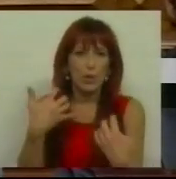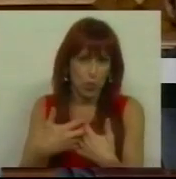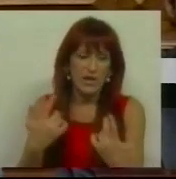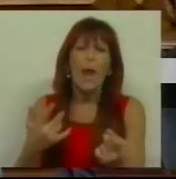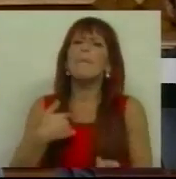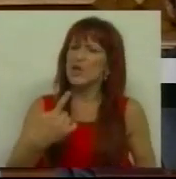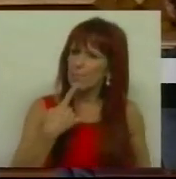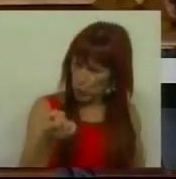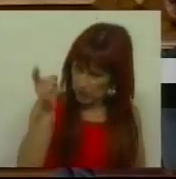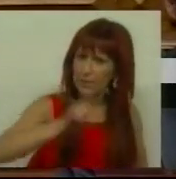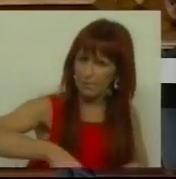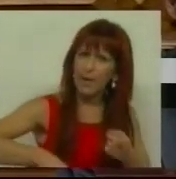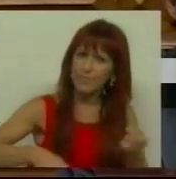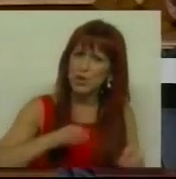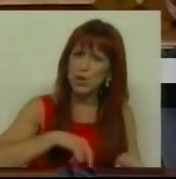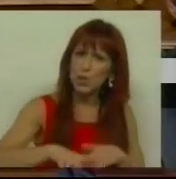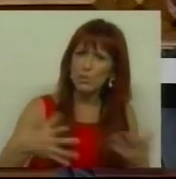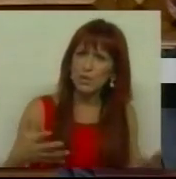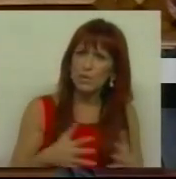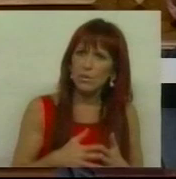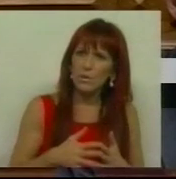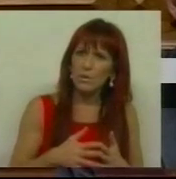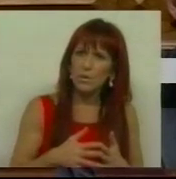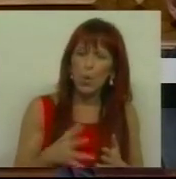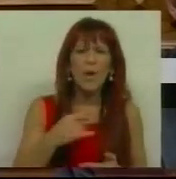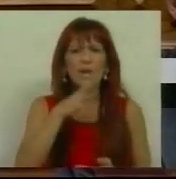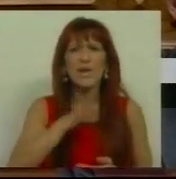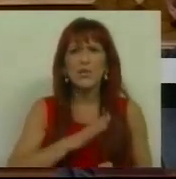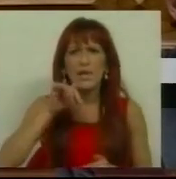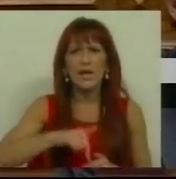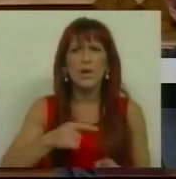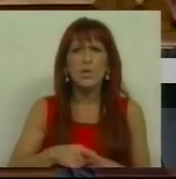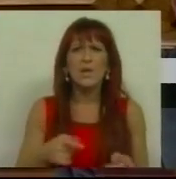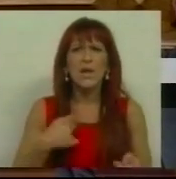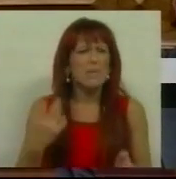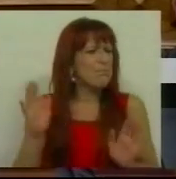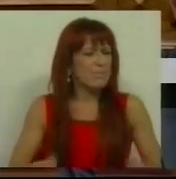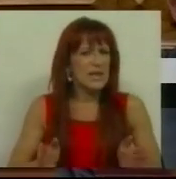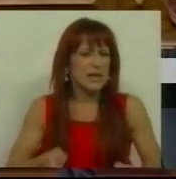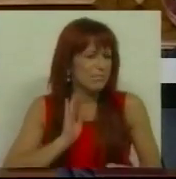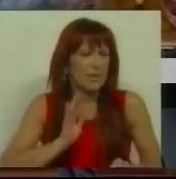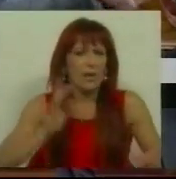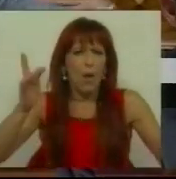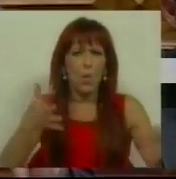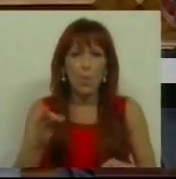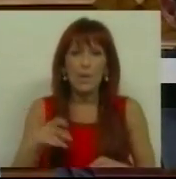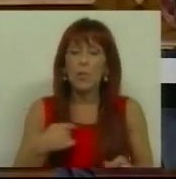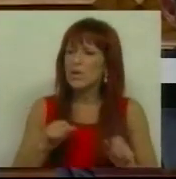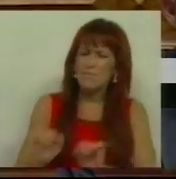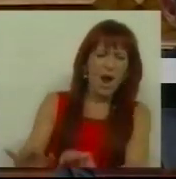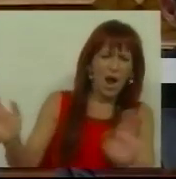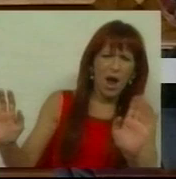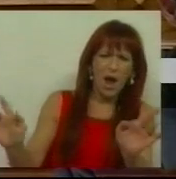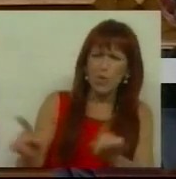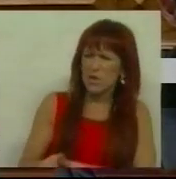deixando-lhe perguntar também, Sr. Deputado, quando nos diz aqui não tem de ser assim, o PS recusa